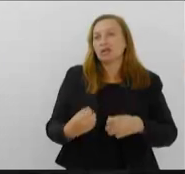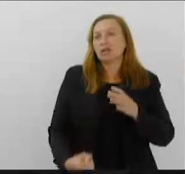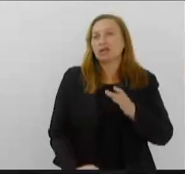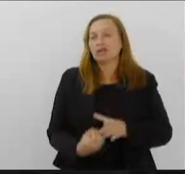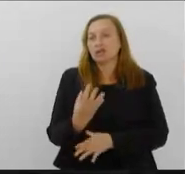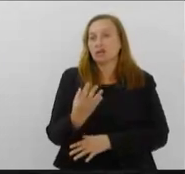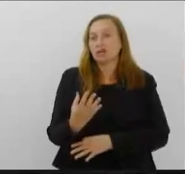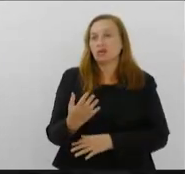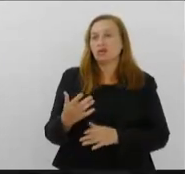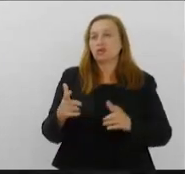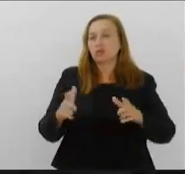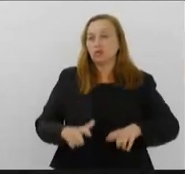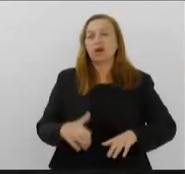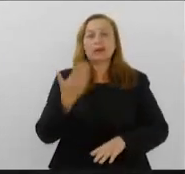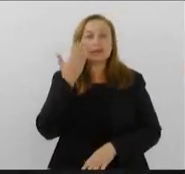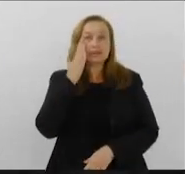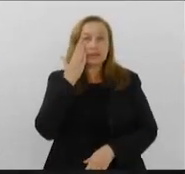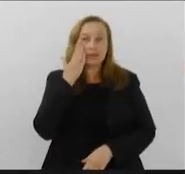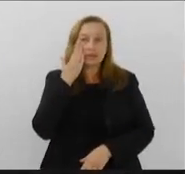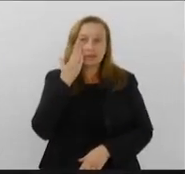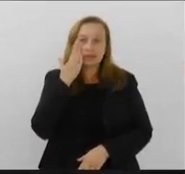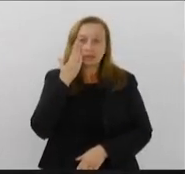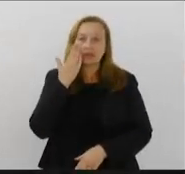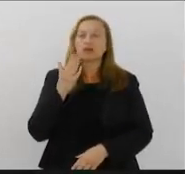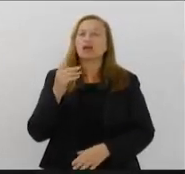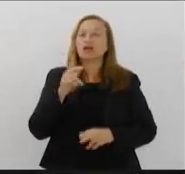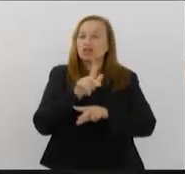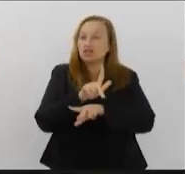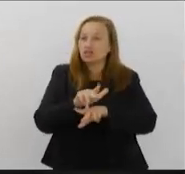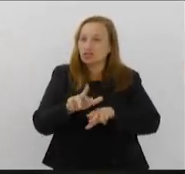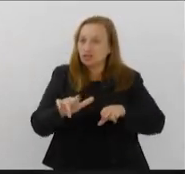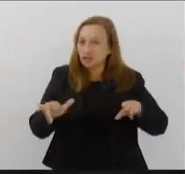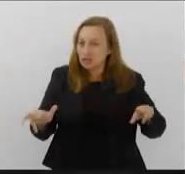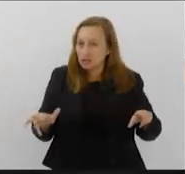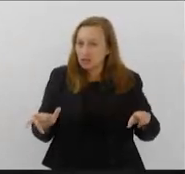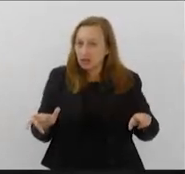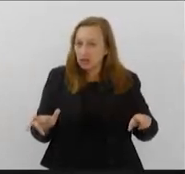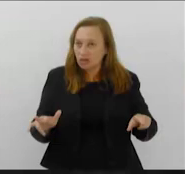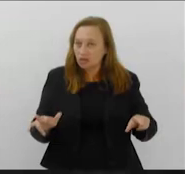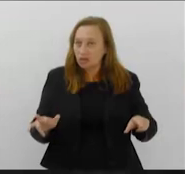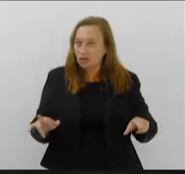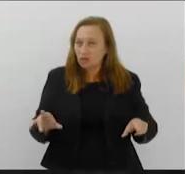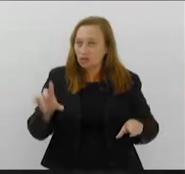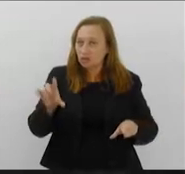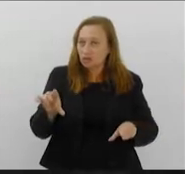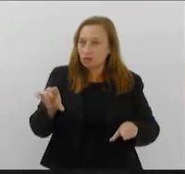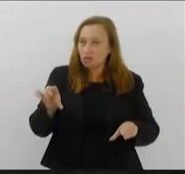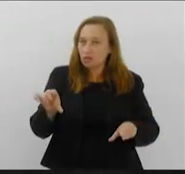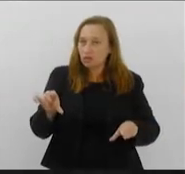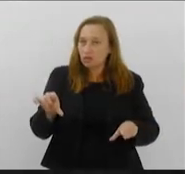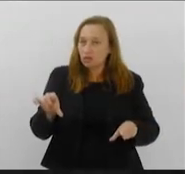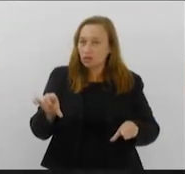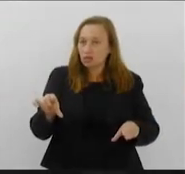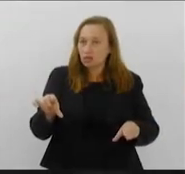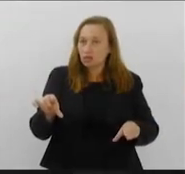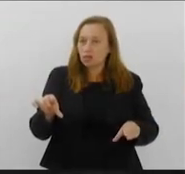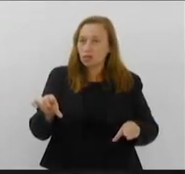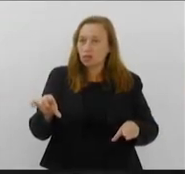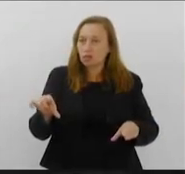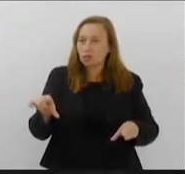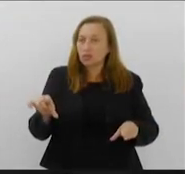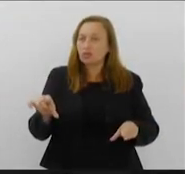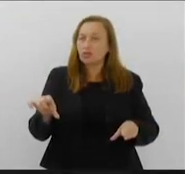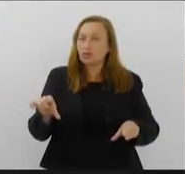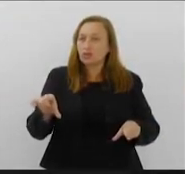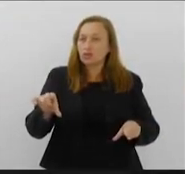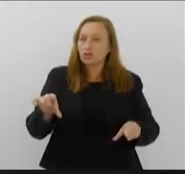um ambiente que entenda a diversidade como um dos elementos que precisam ser